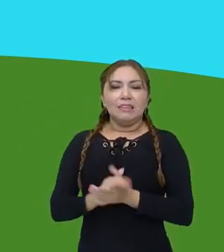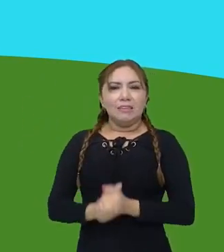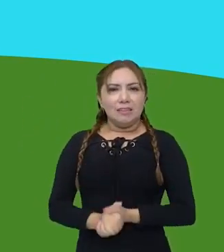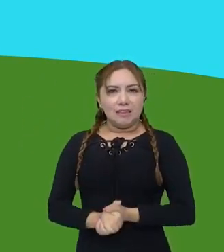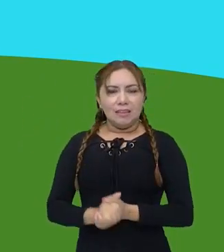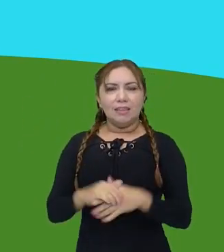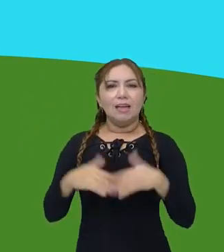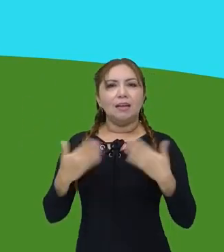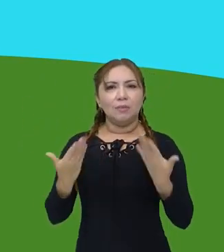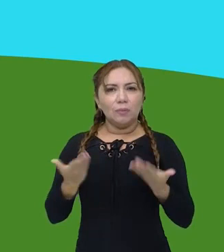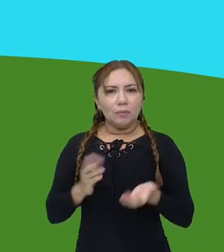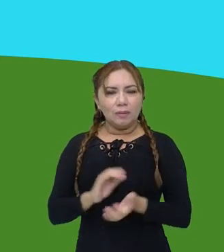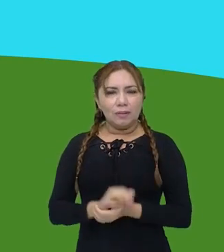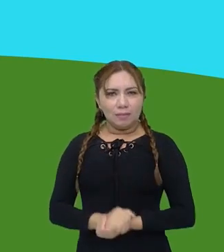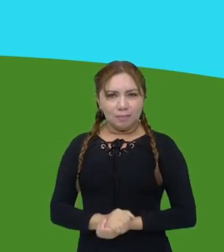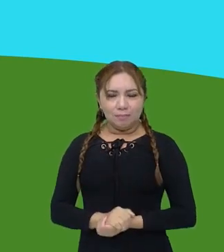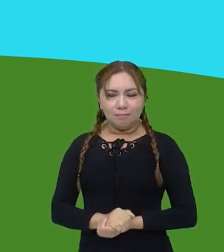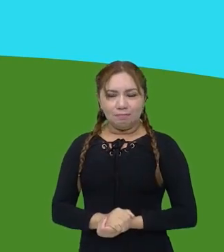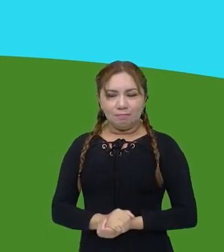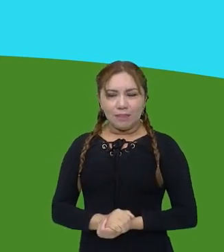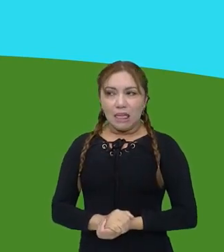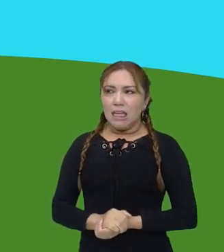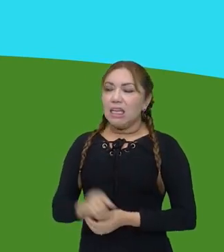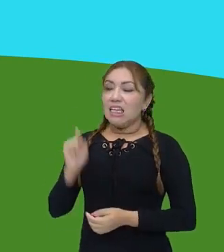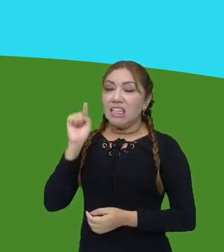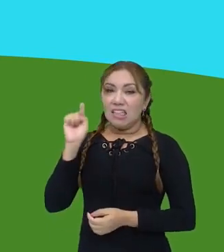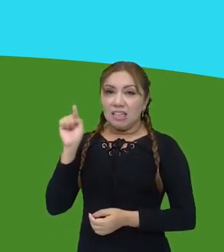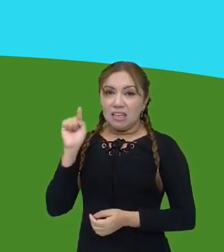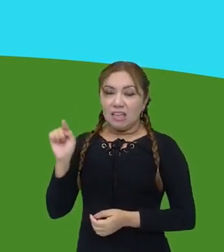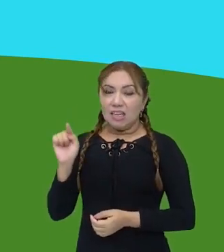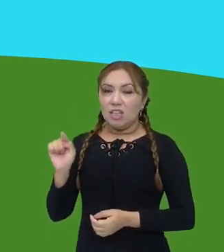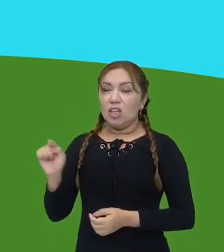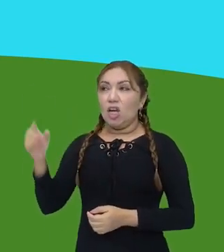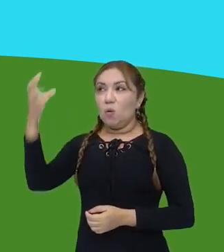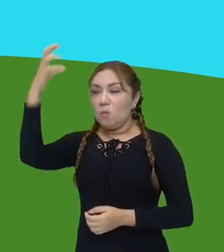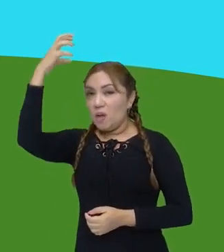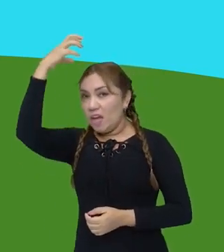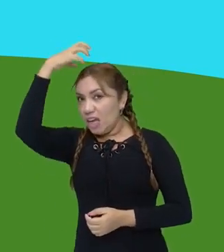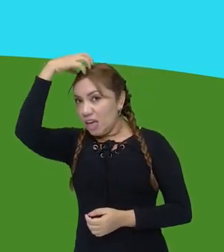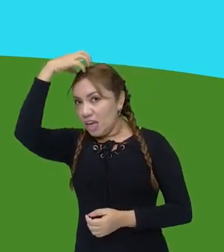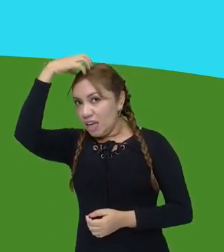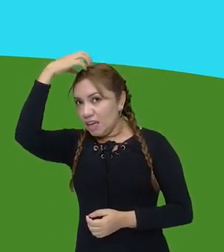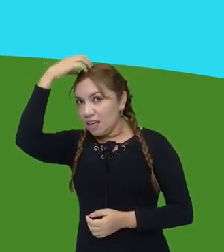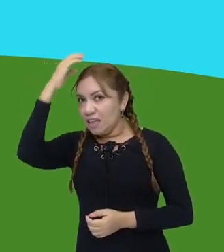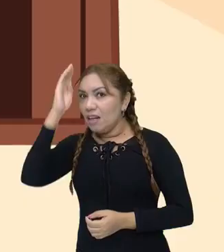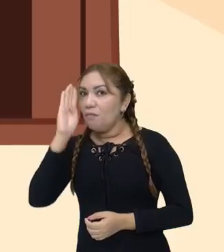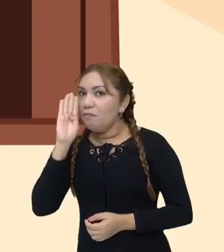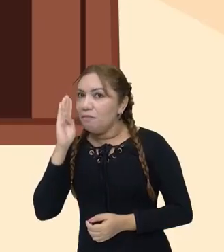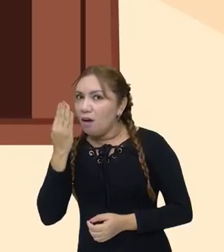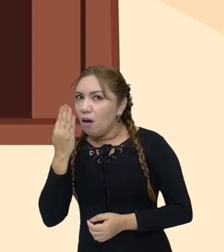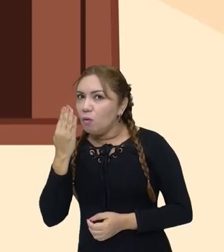isso não passava de algo surpreendente.